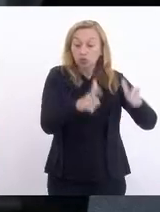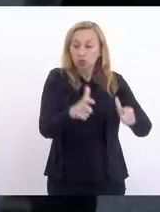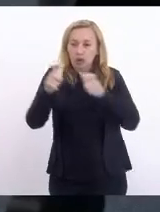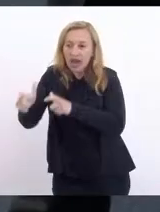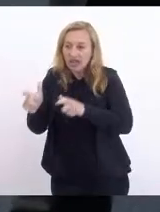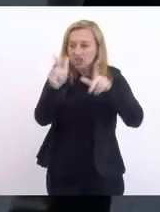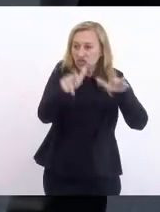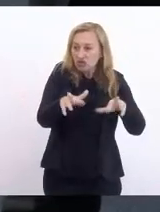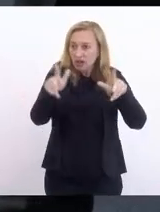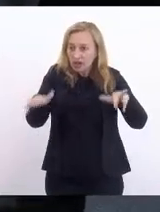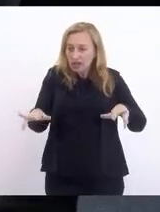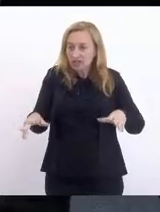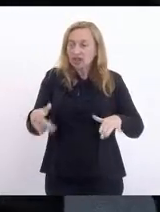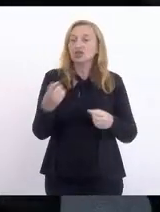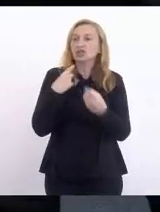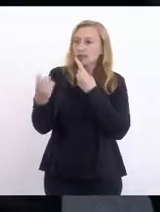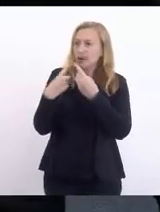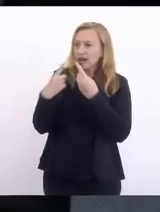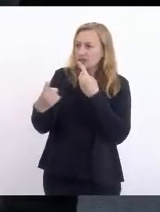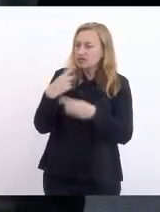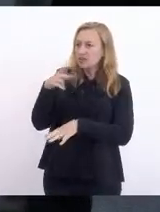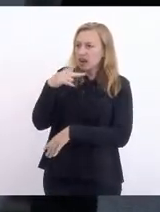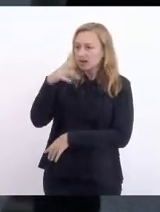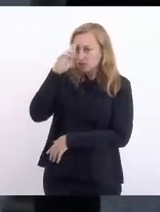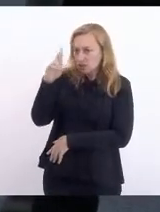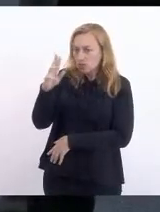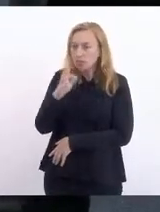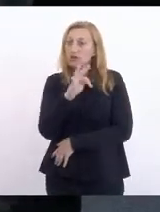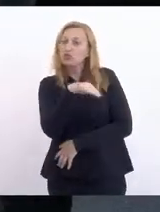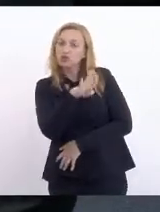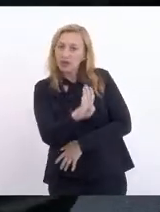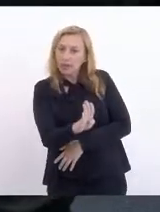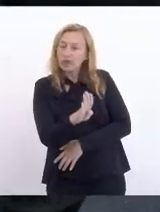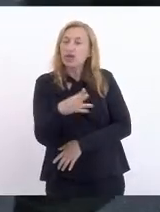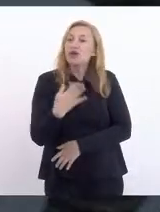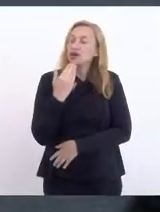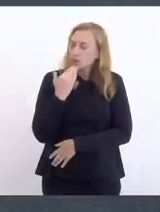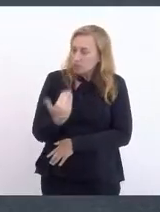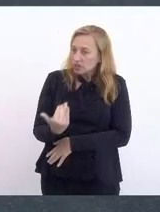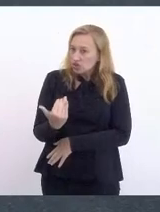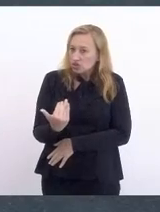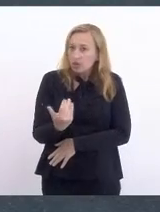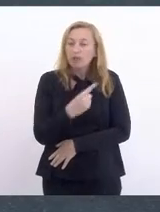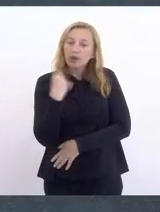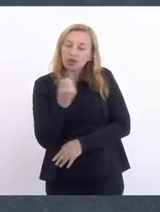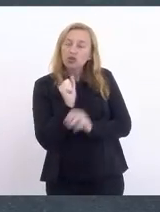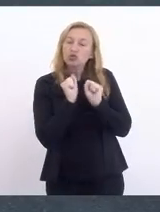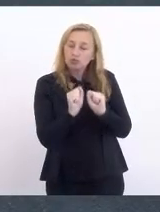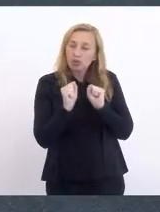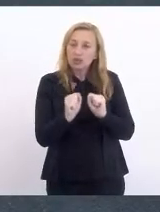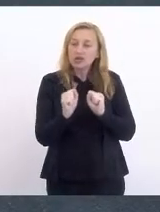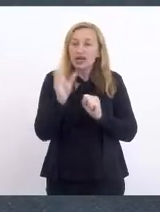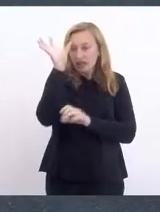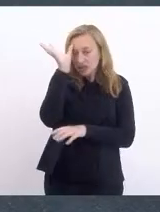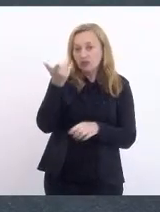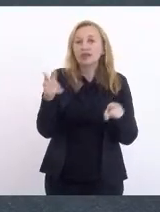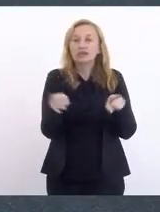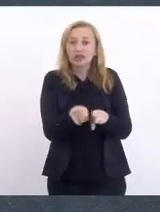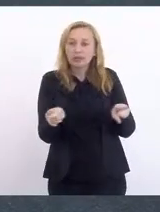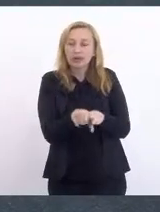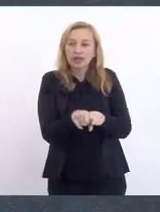e no contexto deste debate trazido por vossa excelência sobre o fundeb eu faço esse apelo para que a gente possa resolver